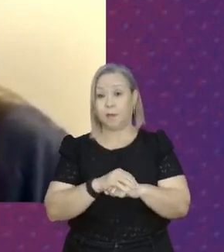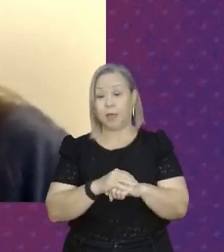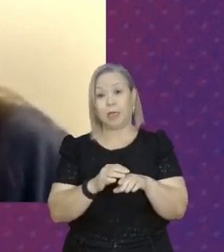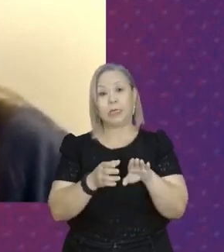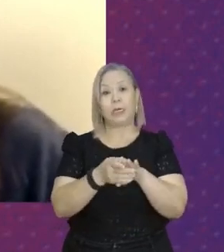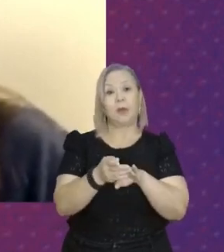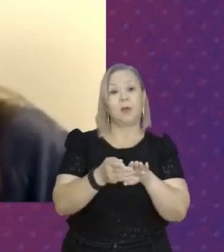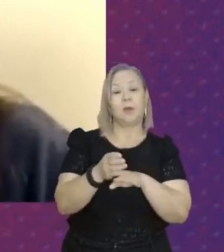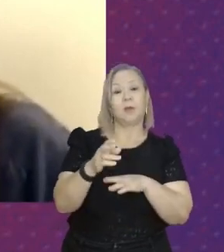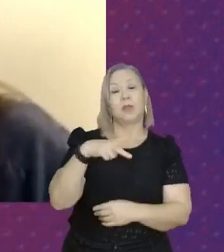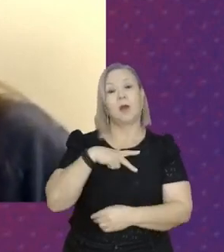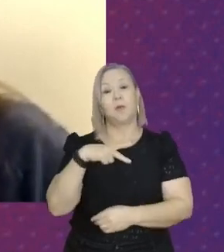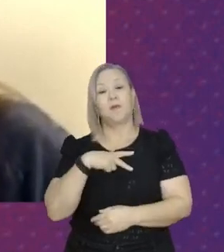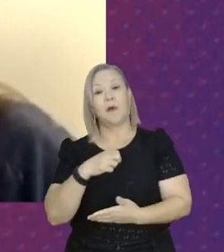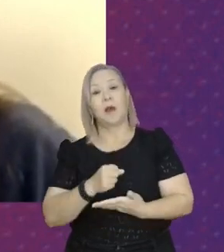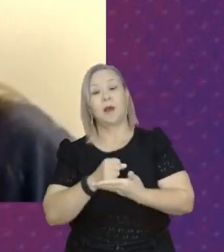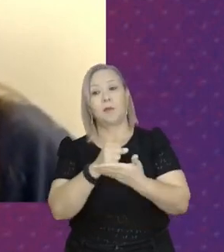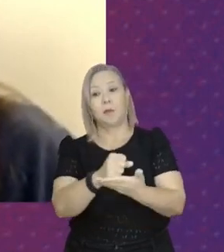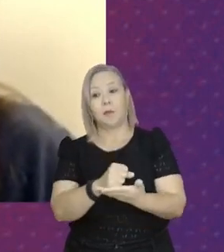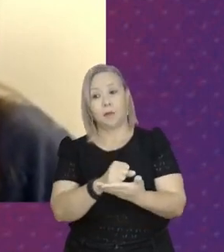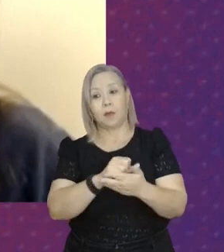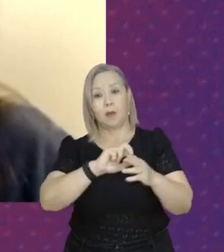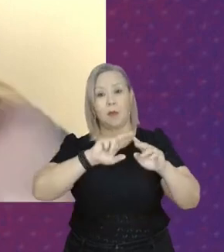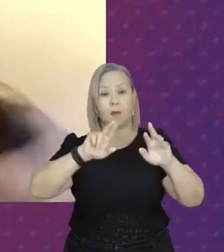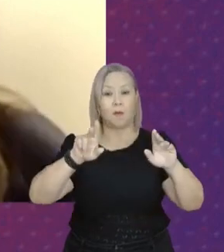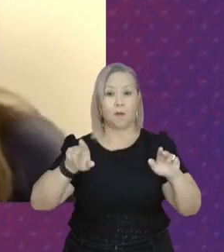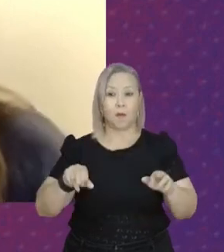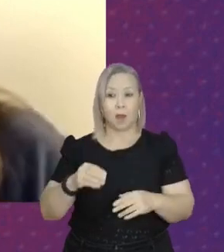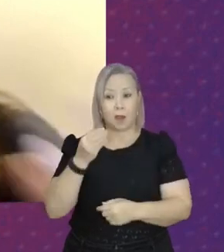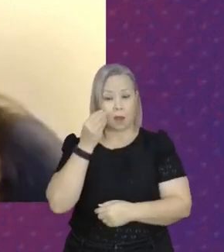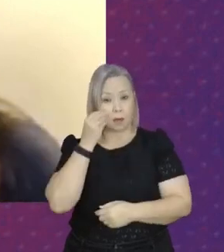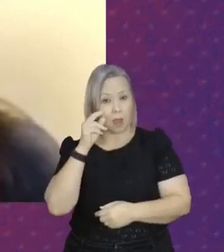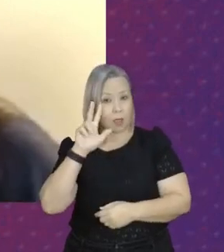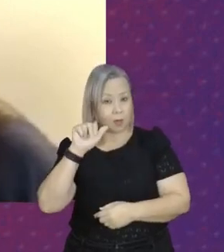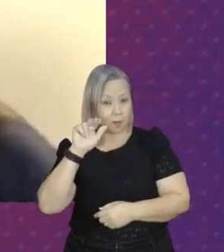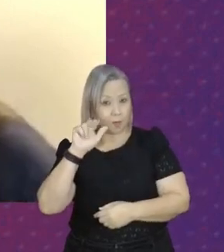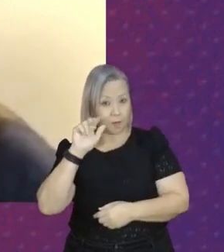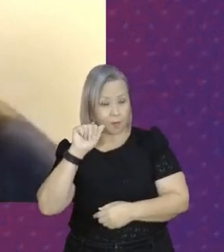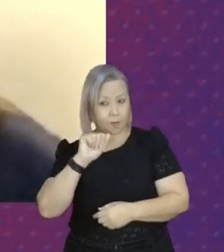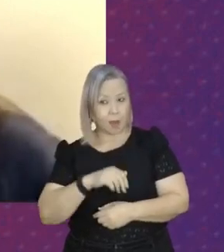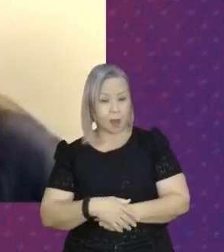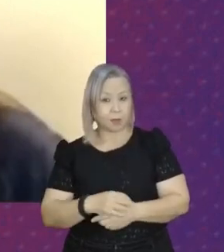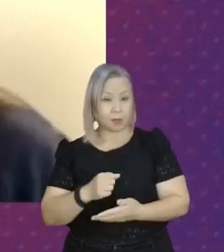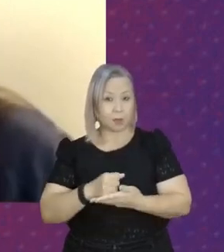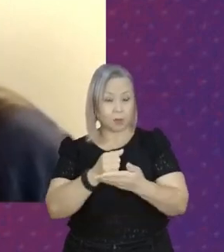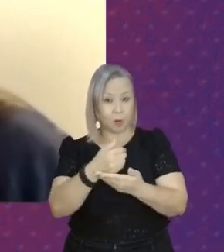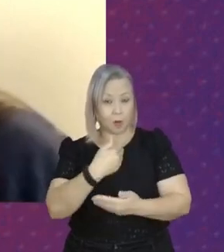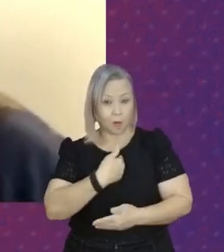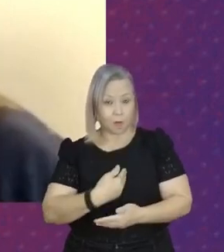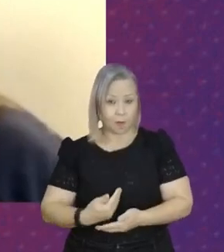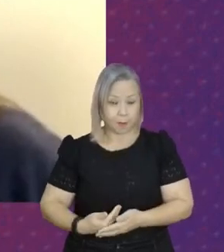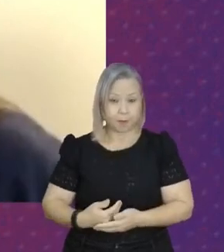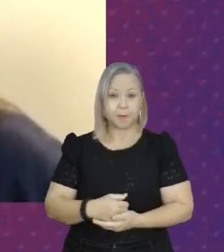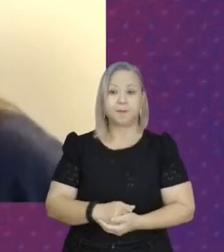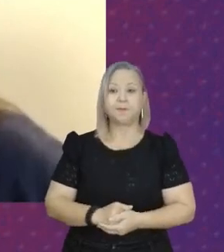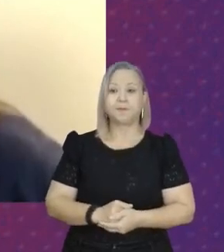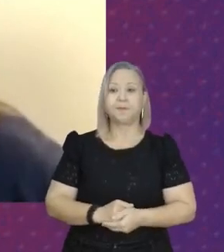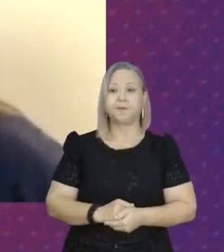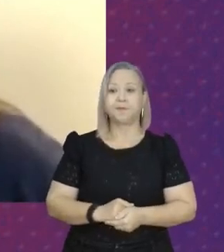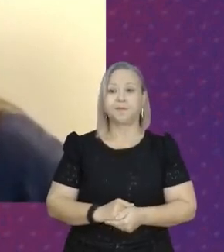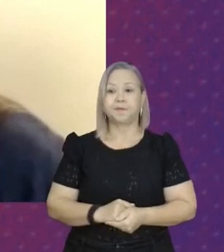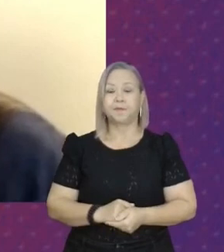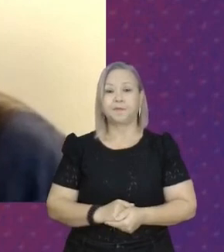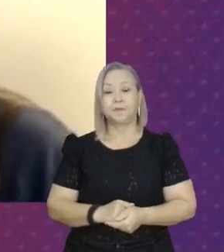privadas para ofertar vagas em creches consideradas parte da oferta pública, né? Isso tem a ver